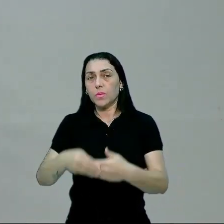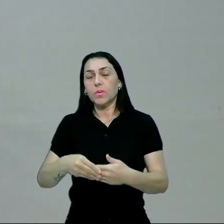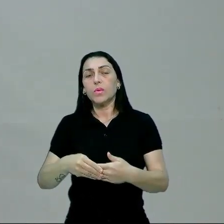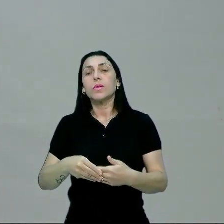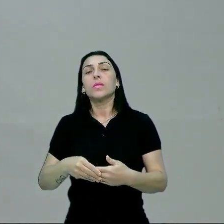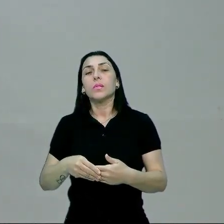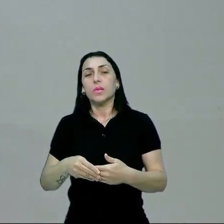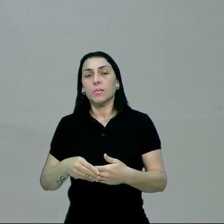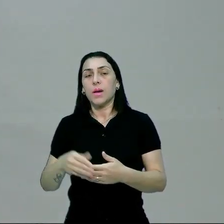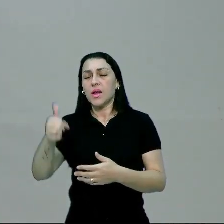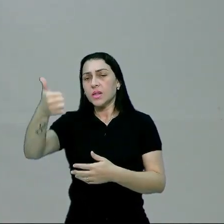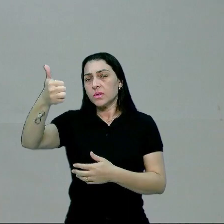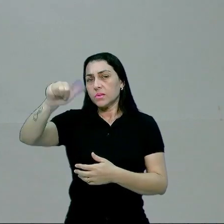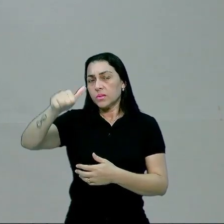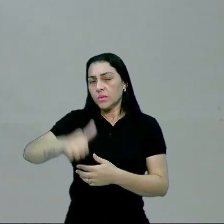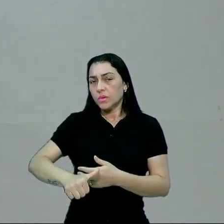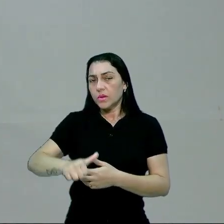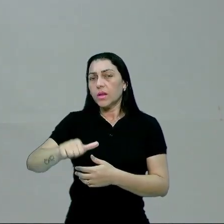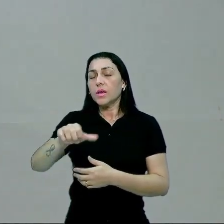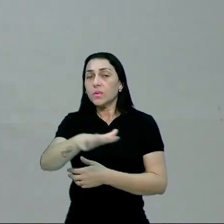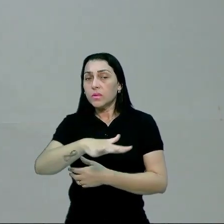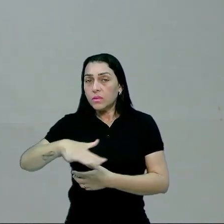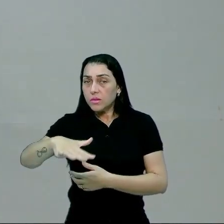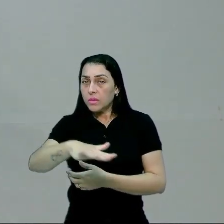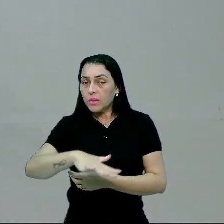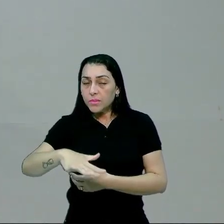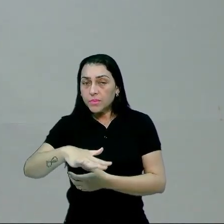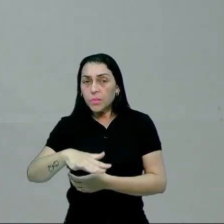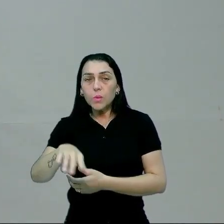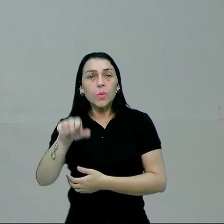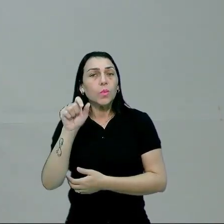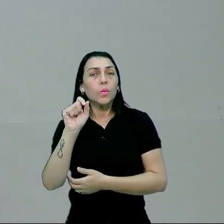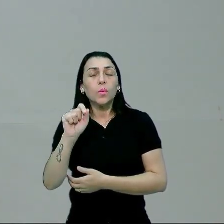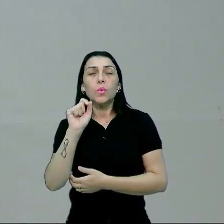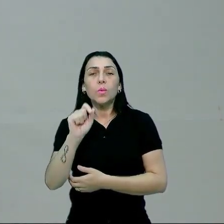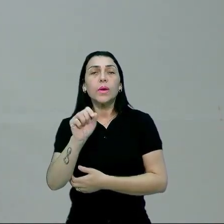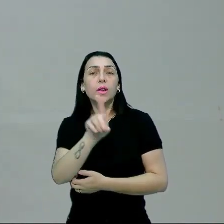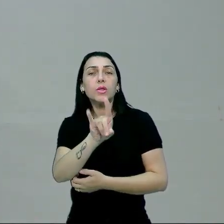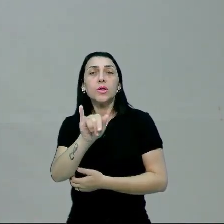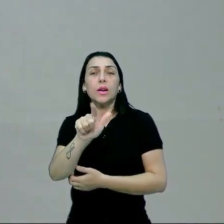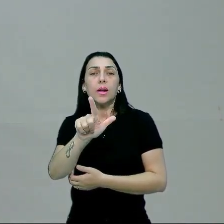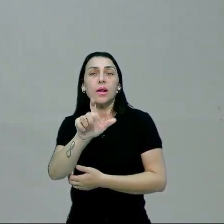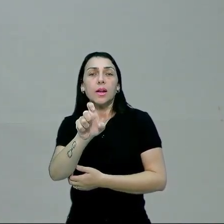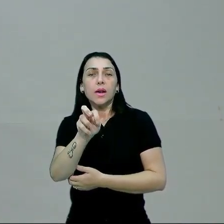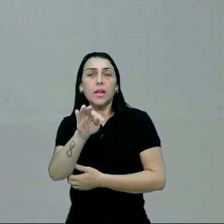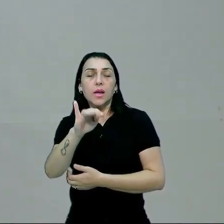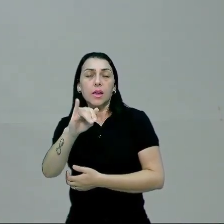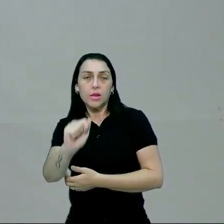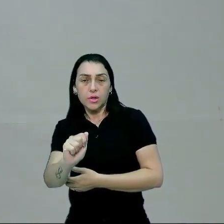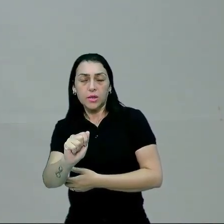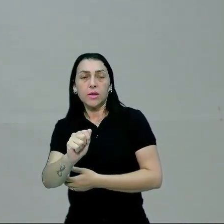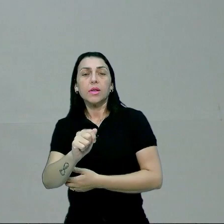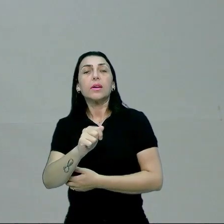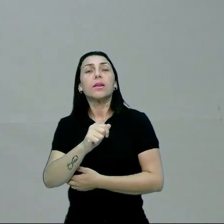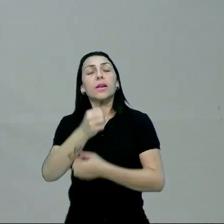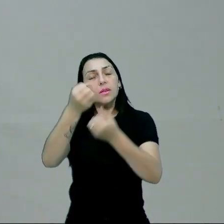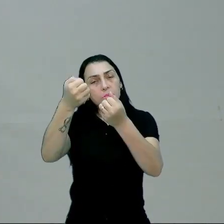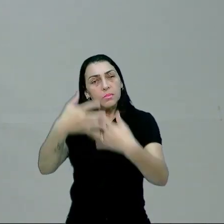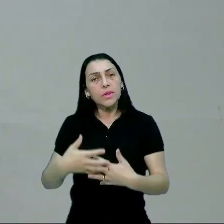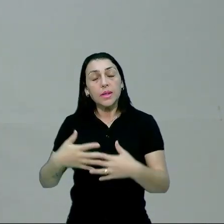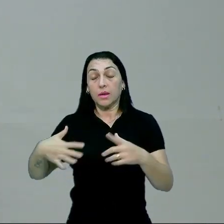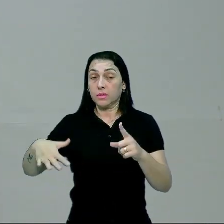assim, para as análises sociológicas, né? O que é que a dialética, digamos assim, ela pondera? Que